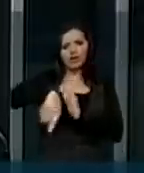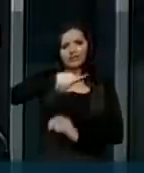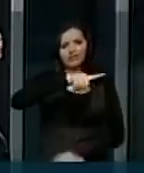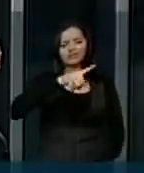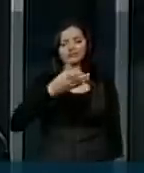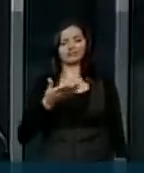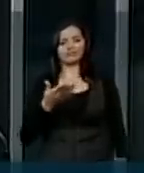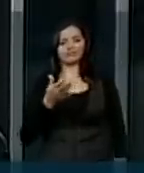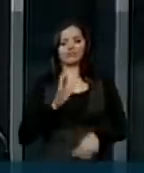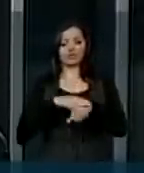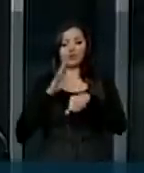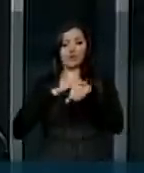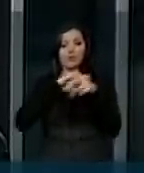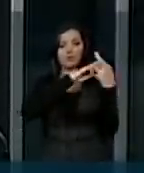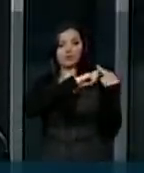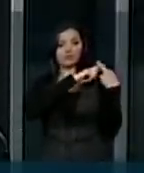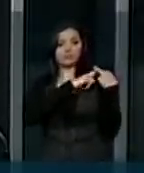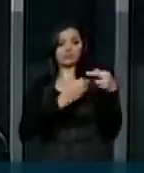sua competência